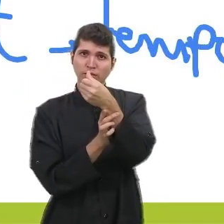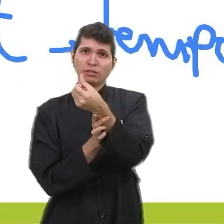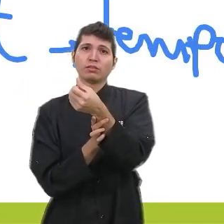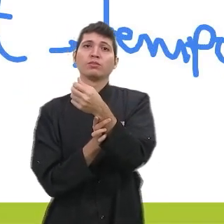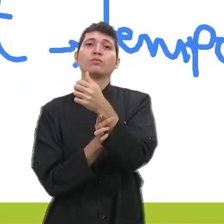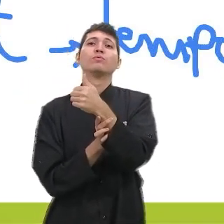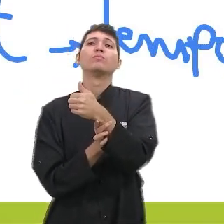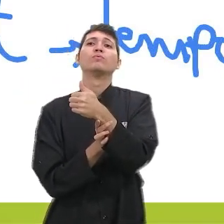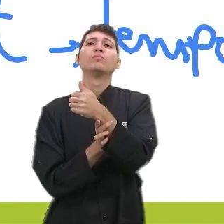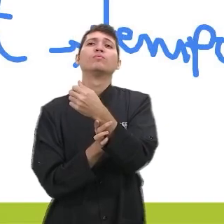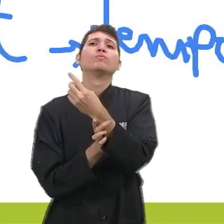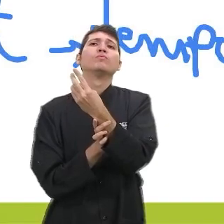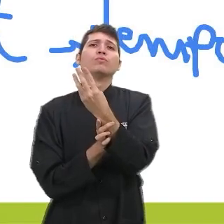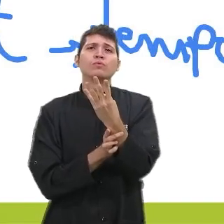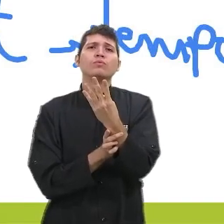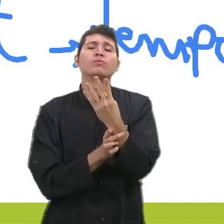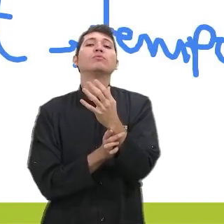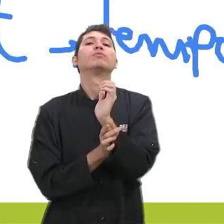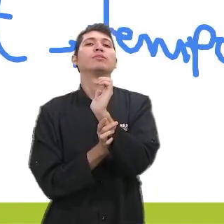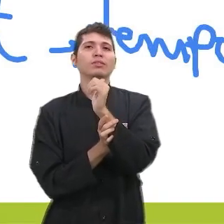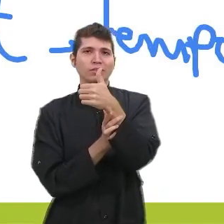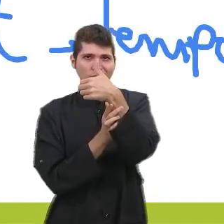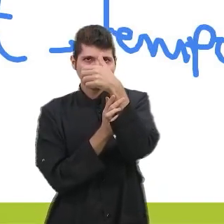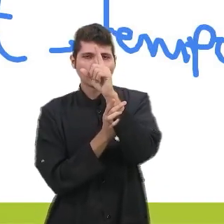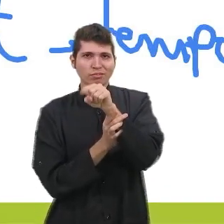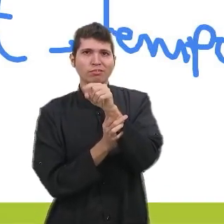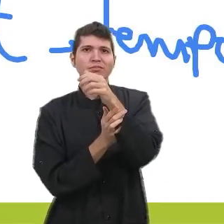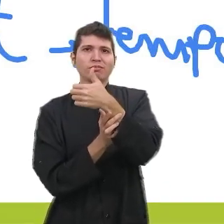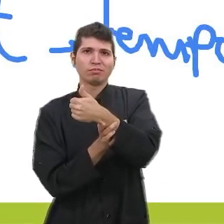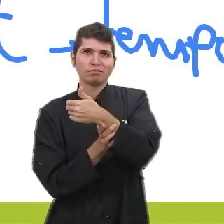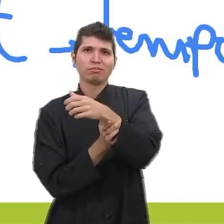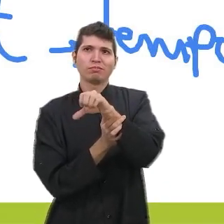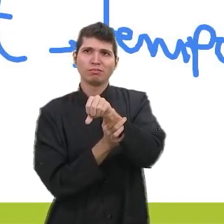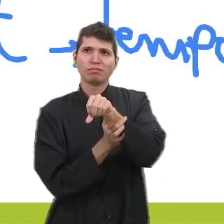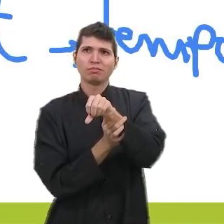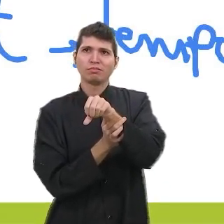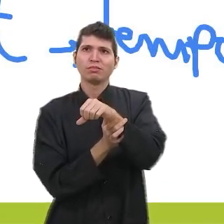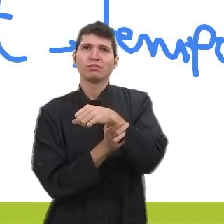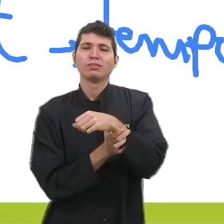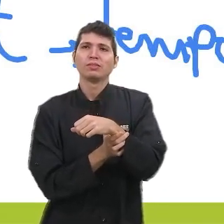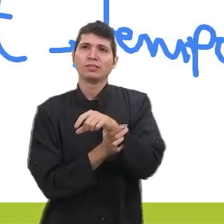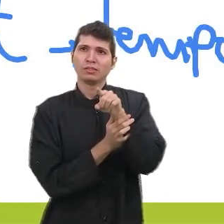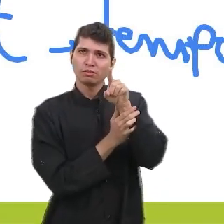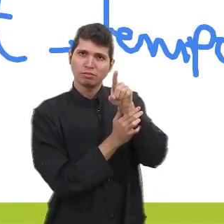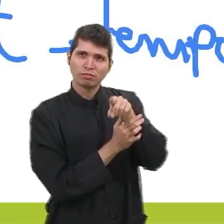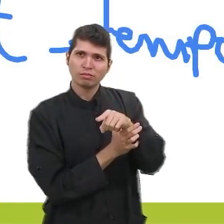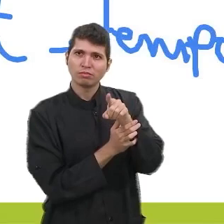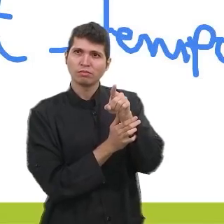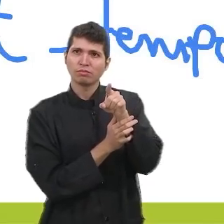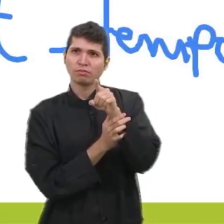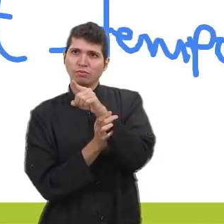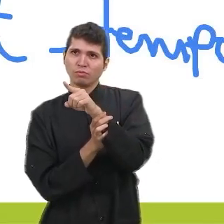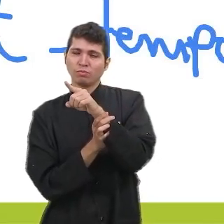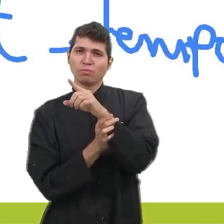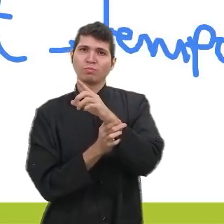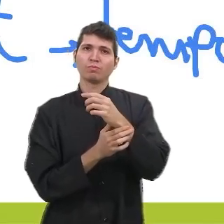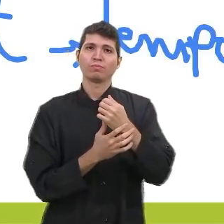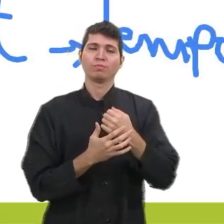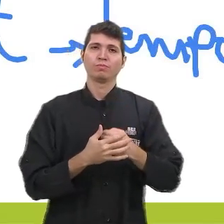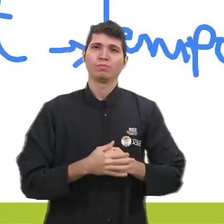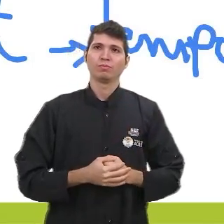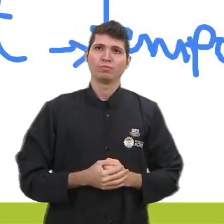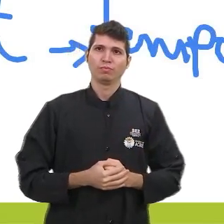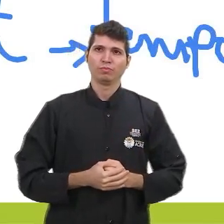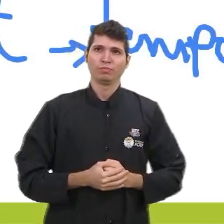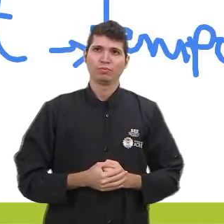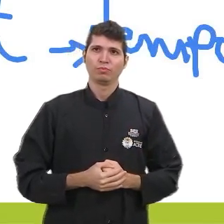dar 19, né? E a raiz quadrada de 4 dá 2. Olha como é que fica a resposta, fica bem mais fácil, tá? Se você jogar, vai dar um número bem